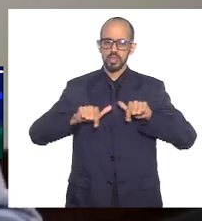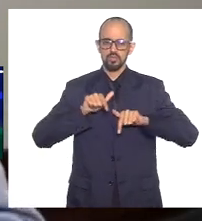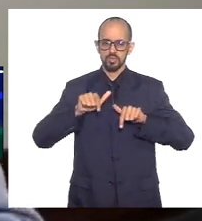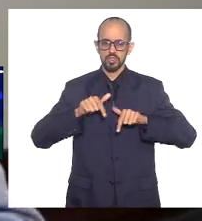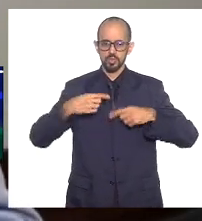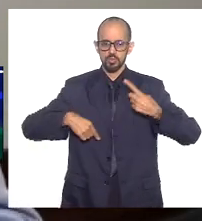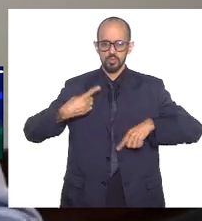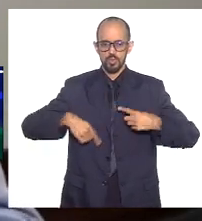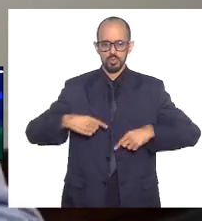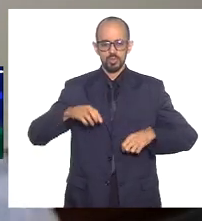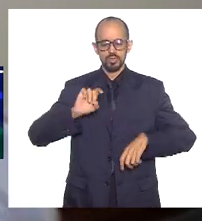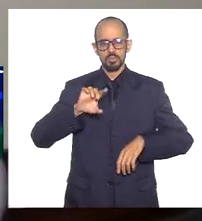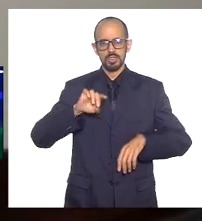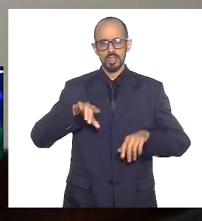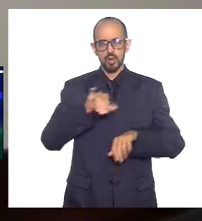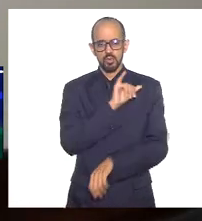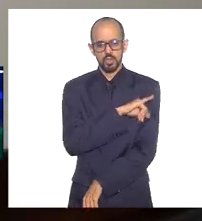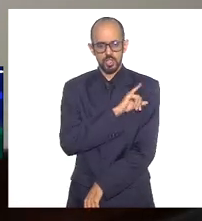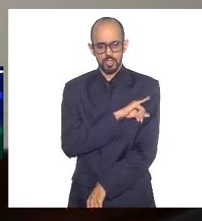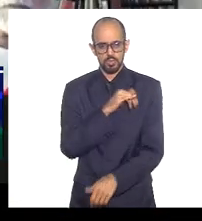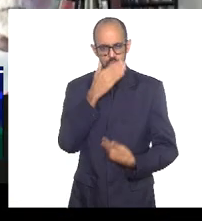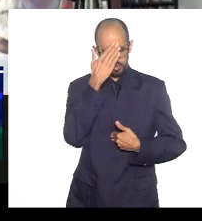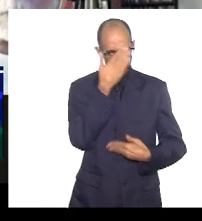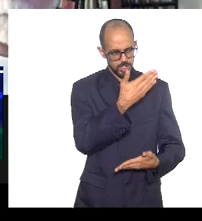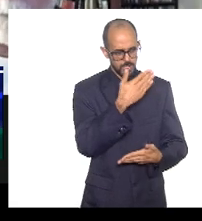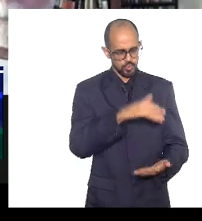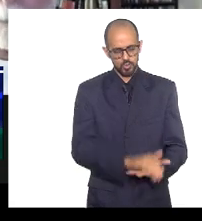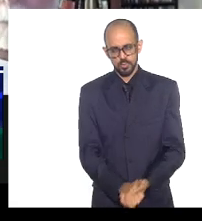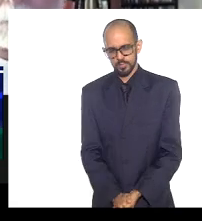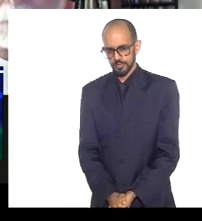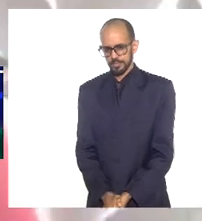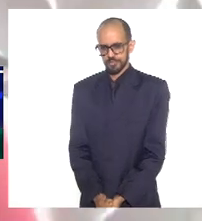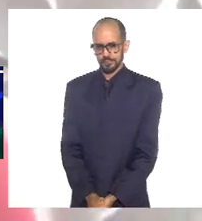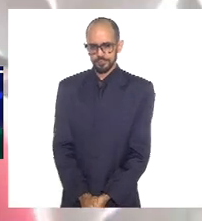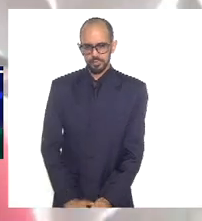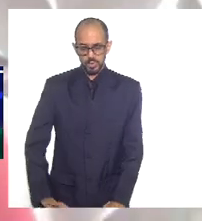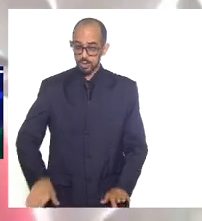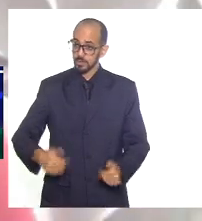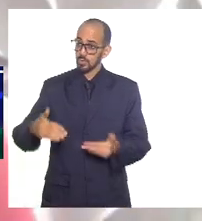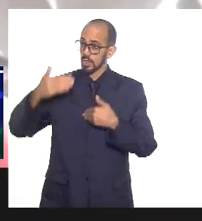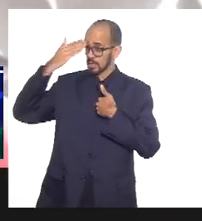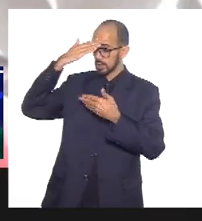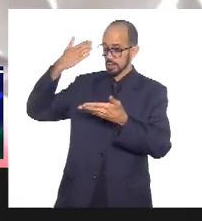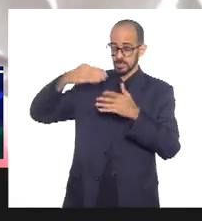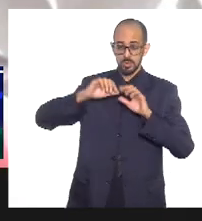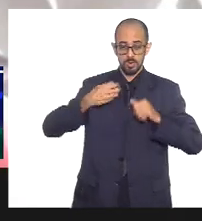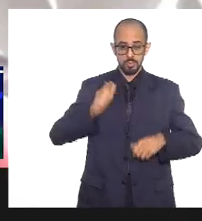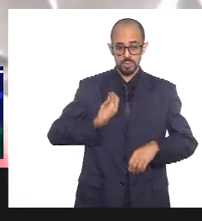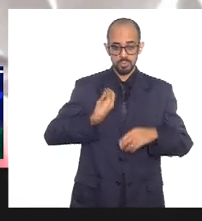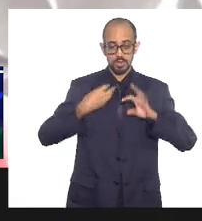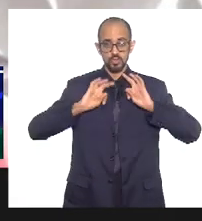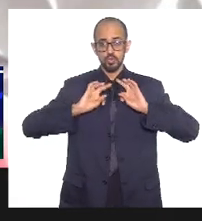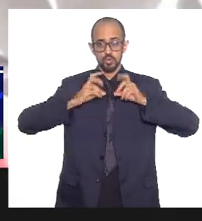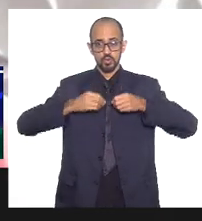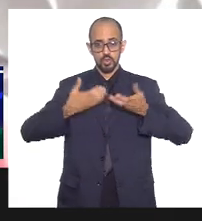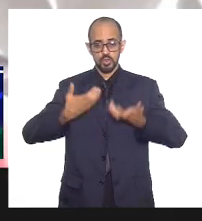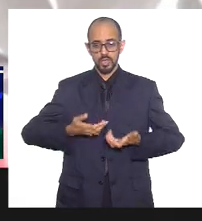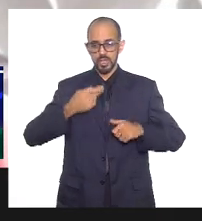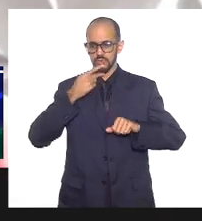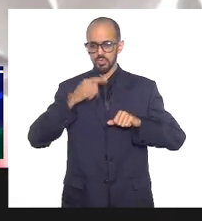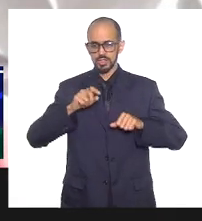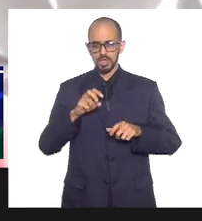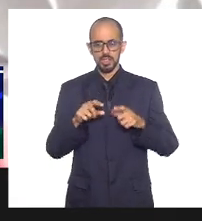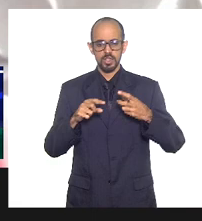no Rio de Janeiro muito obrigado bom agradecendo aí a participação de todas e todos eu só queria fazer duas